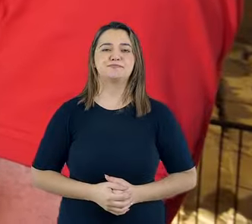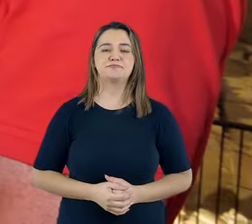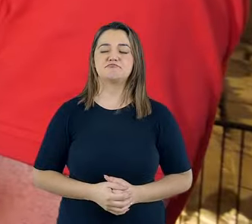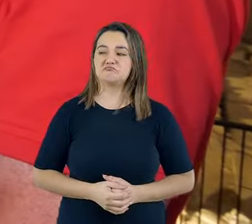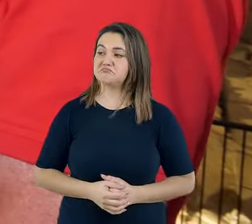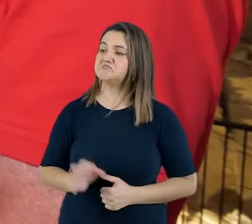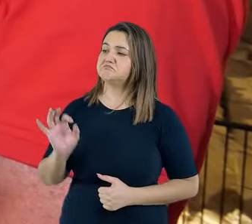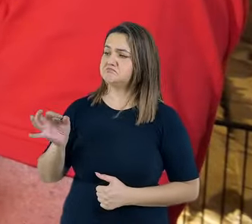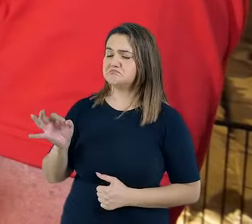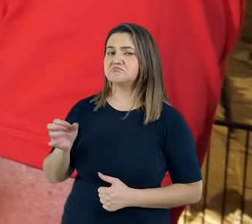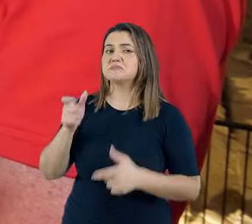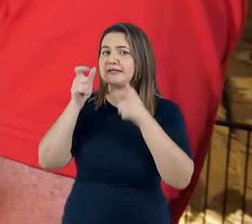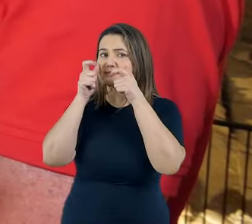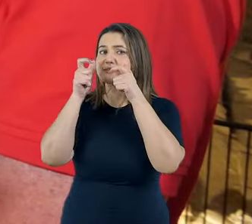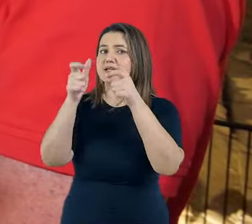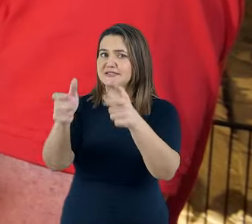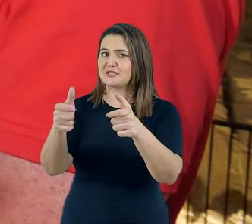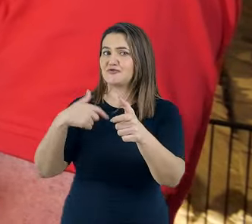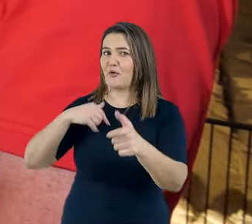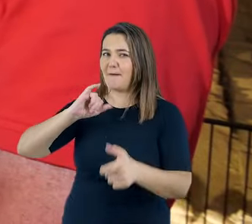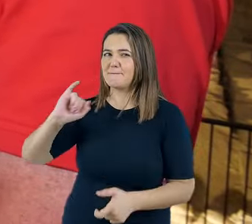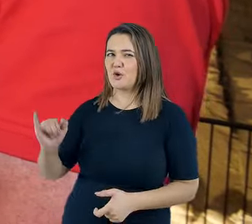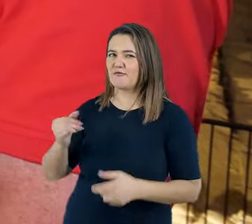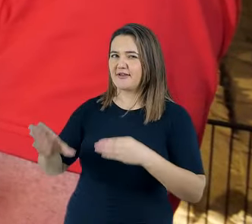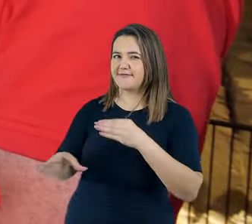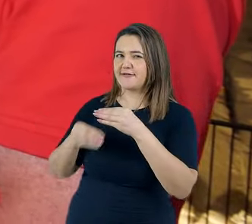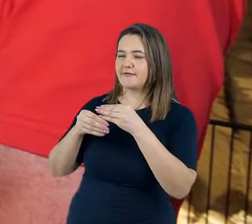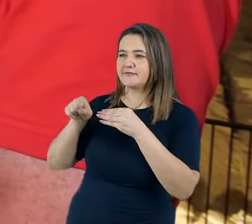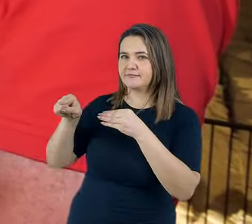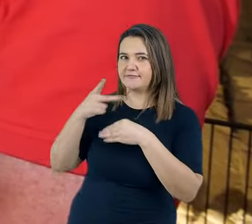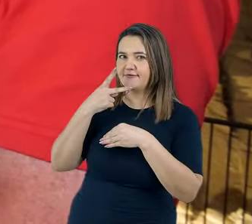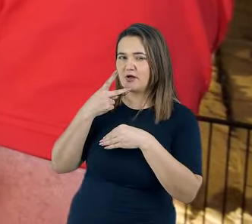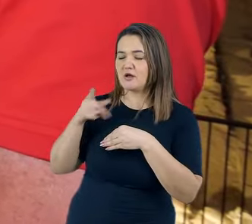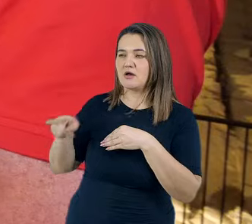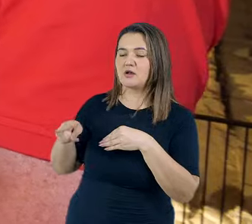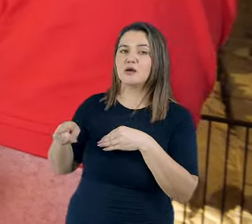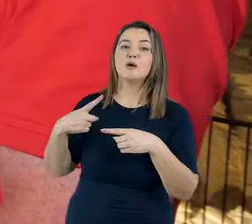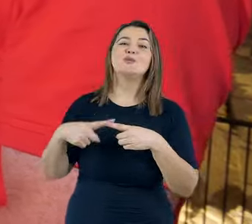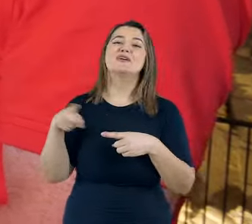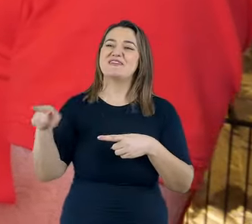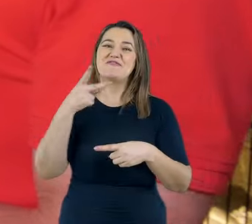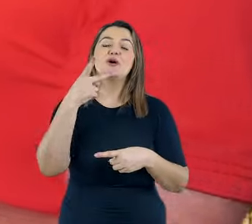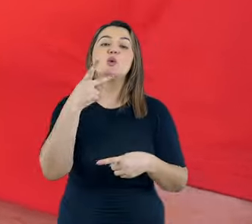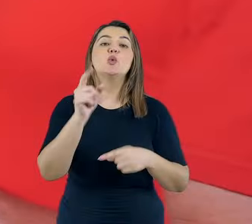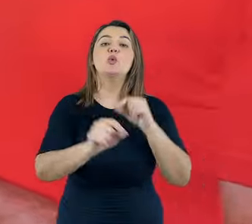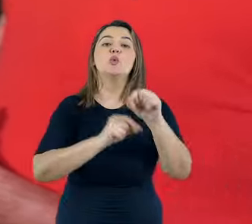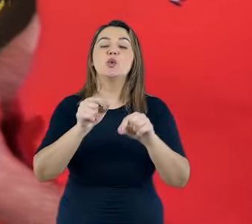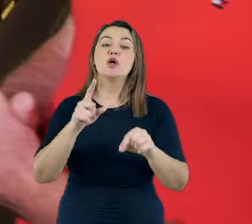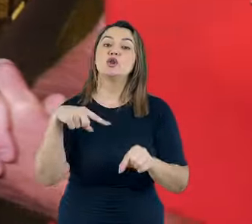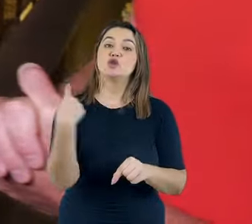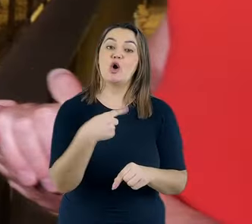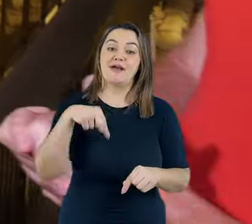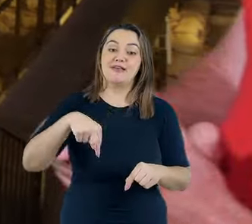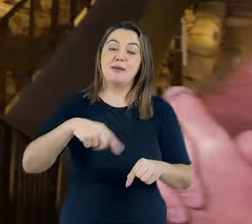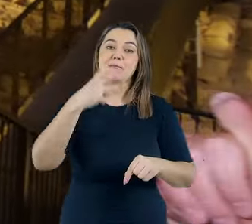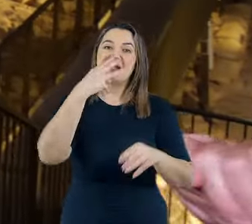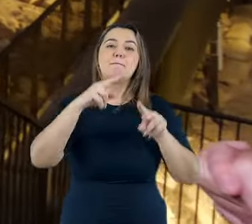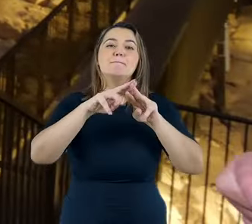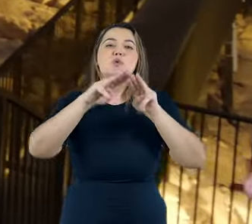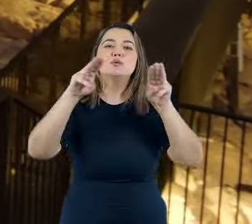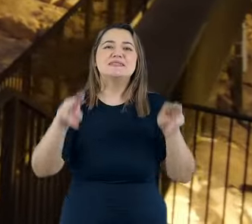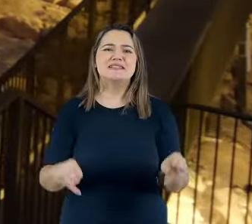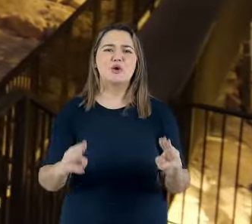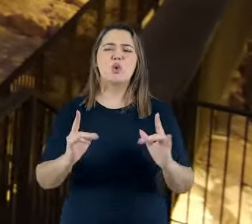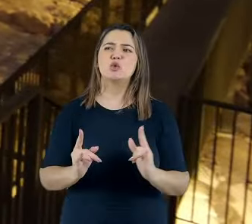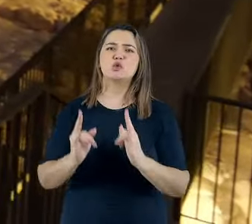épocas. Eu achei interessante, eu vou aproveitar a carona do que o Ariel falou, porque ele citou para vocês em casa que nós estamos aqui no Museu da